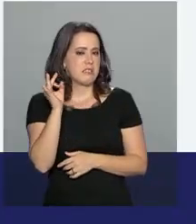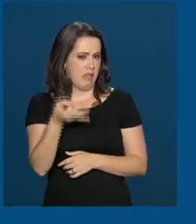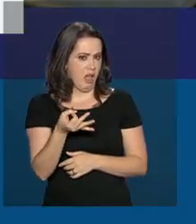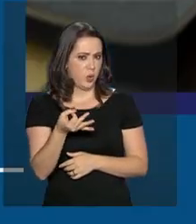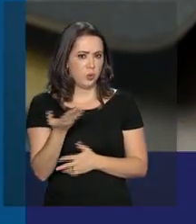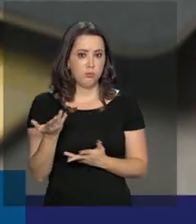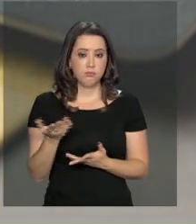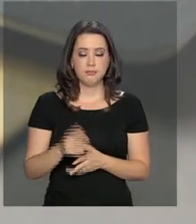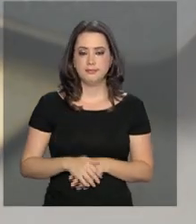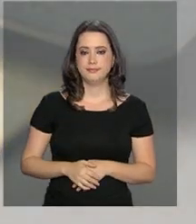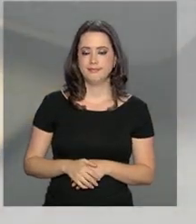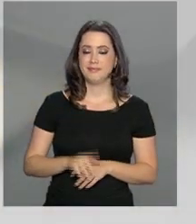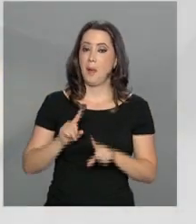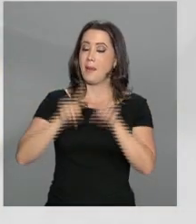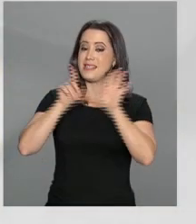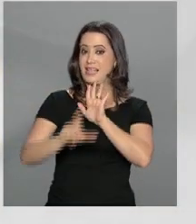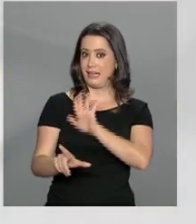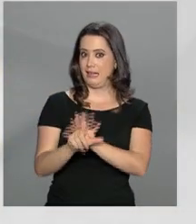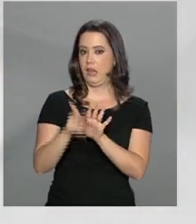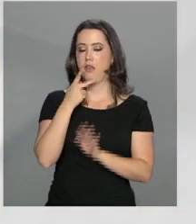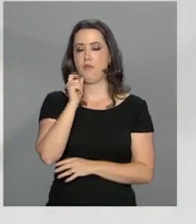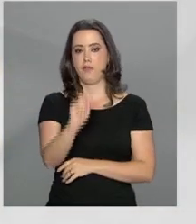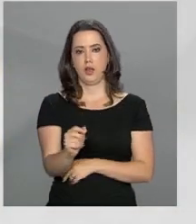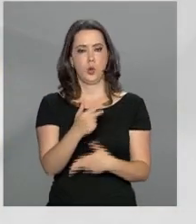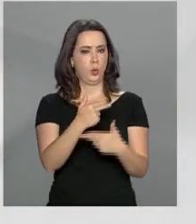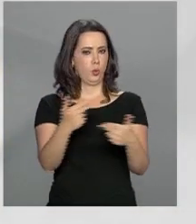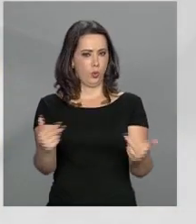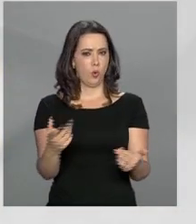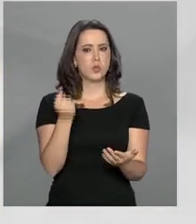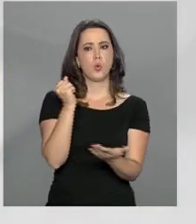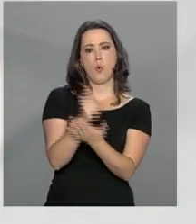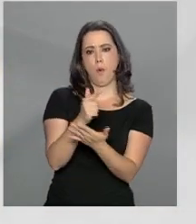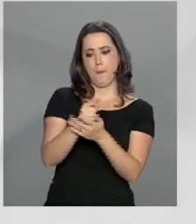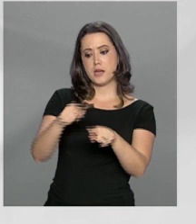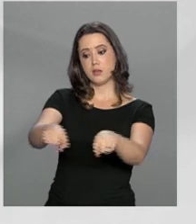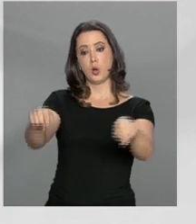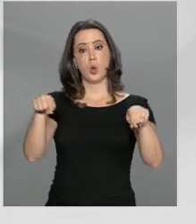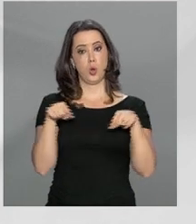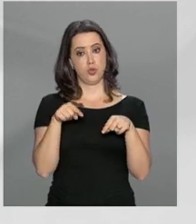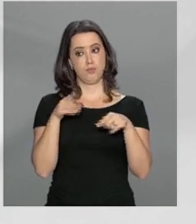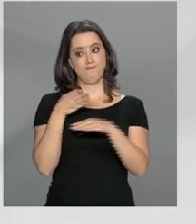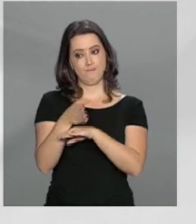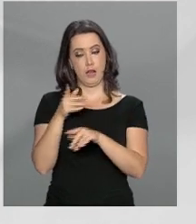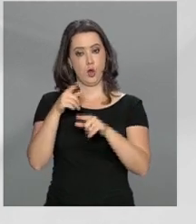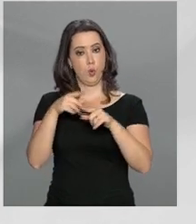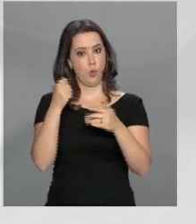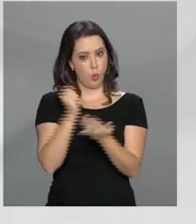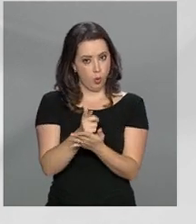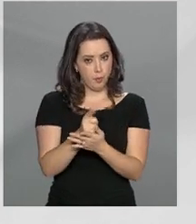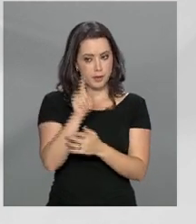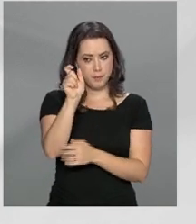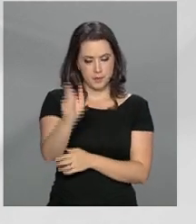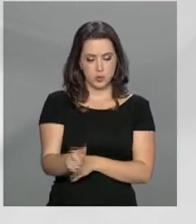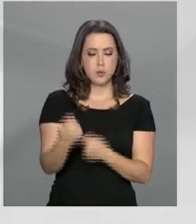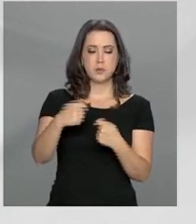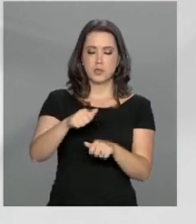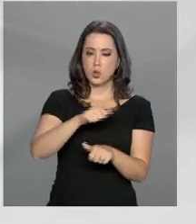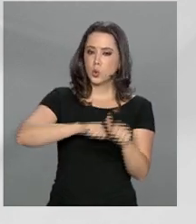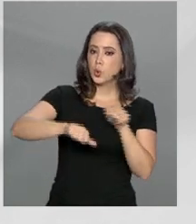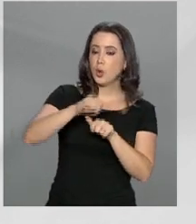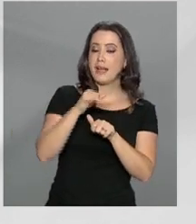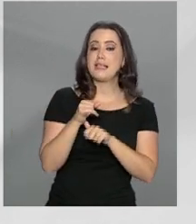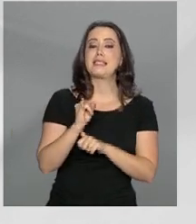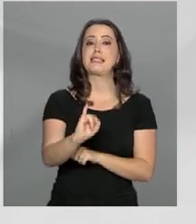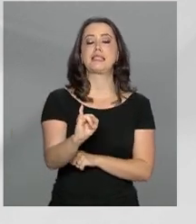Segundo o Código de Defesa do Consumidor, para os produtos comprados em lojas físicas, o fornecedor é obrigado a realizar